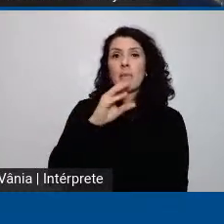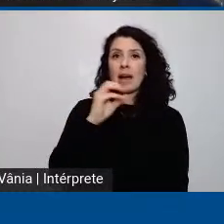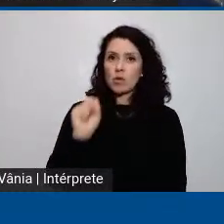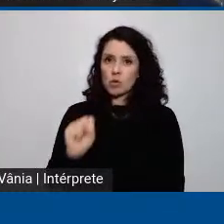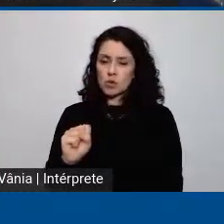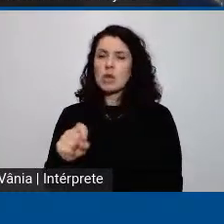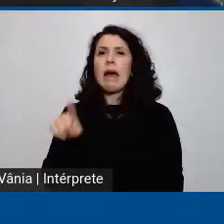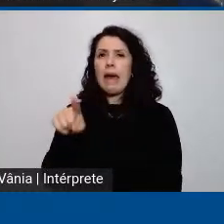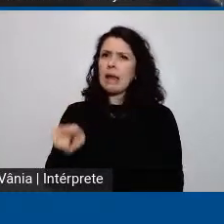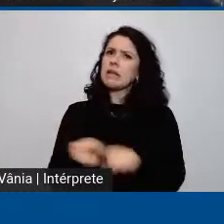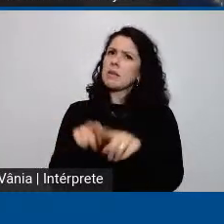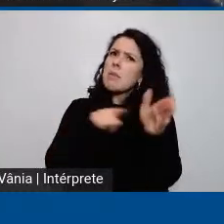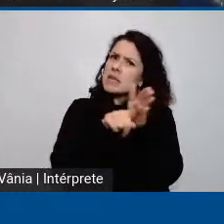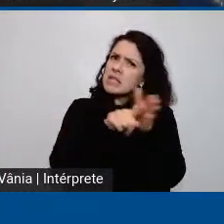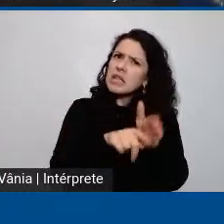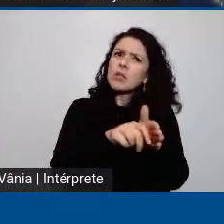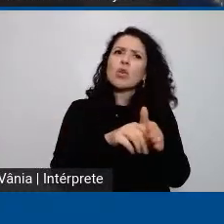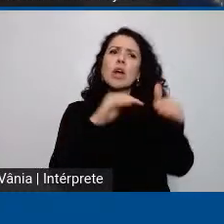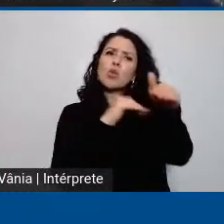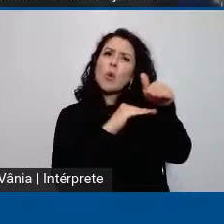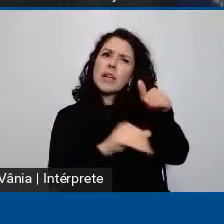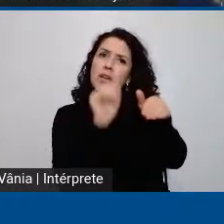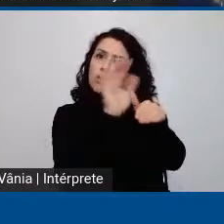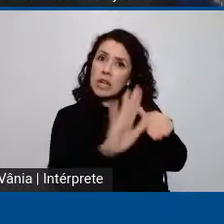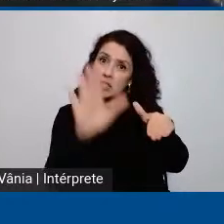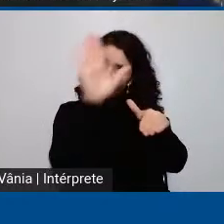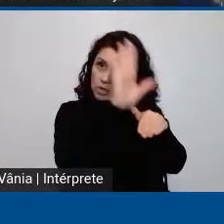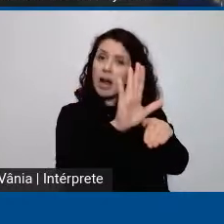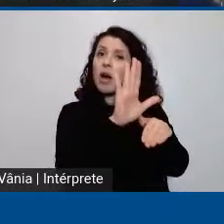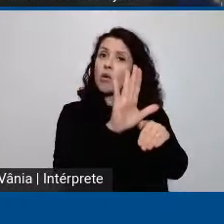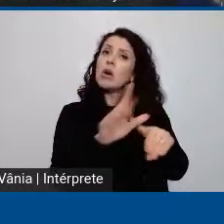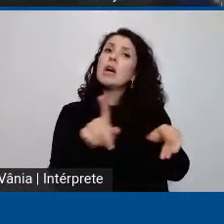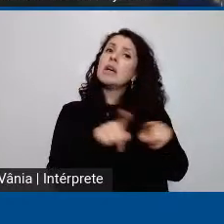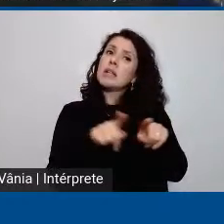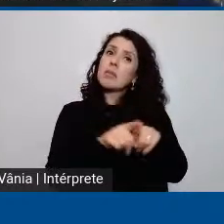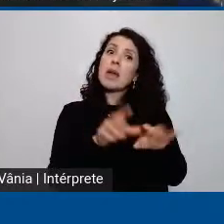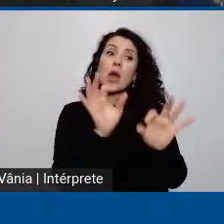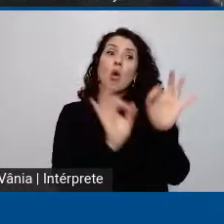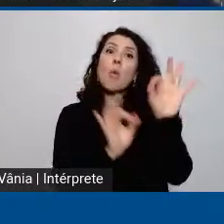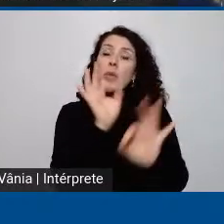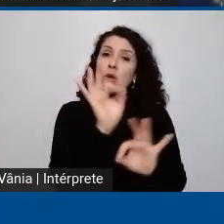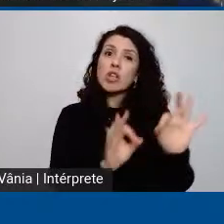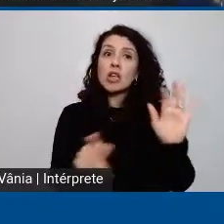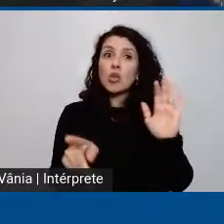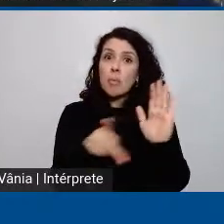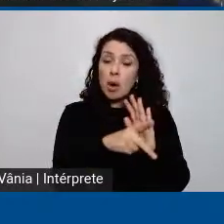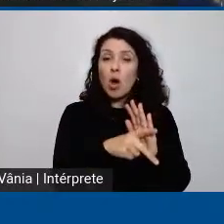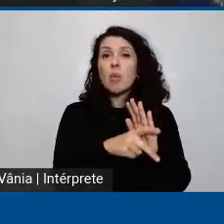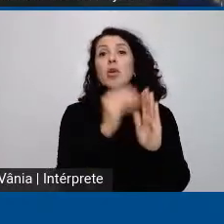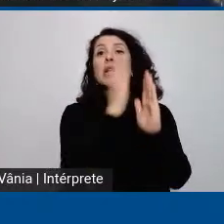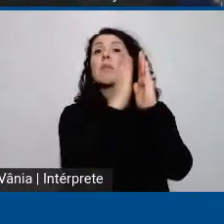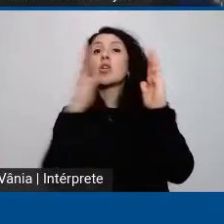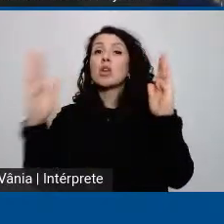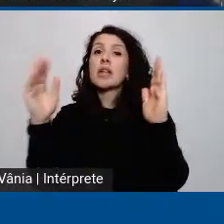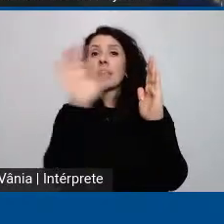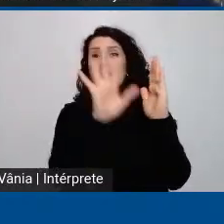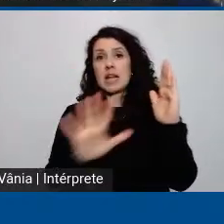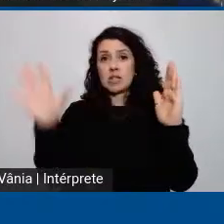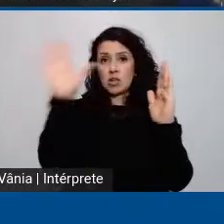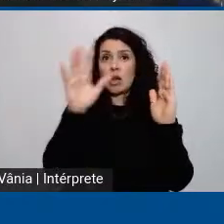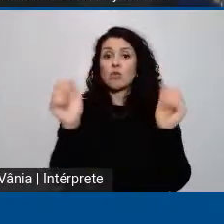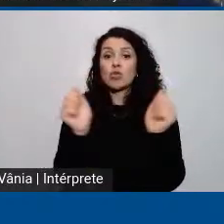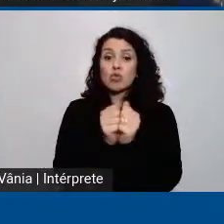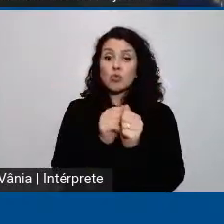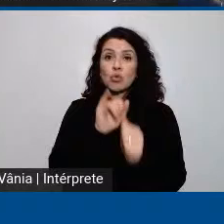Arquivo Nacional, atuando no Portal Brasiliana Fotográfica, projeto da Fundação Biblioteca Nacional e Instituto Moreira